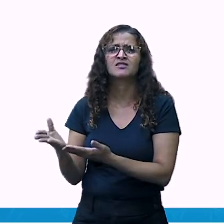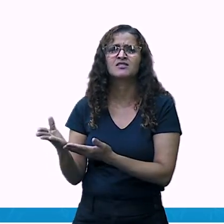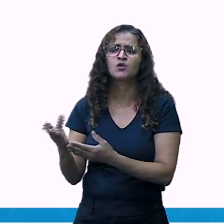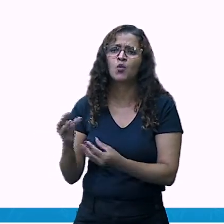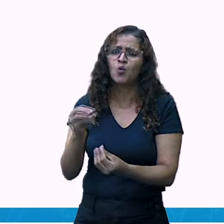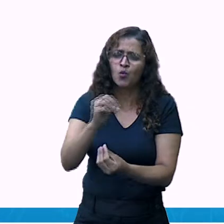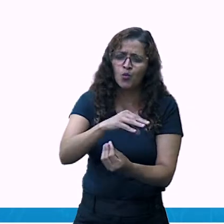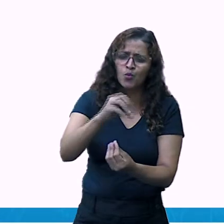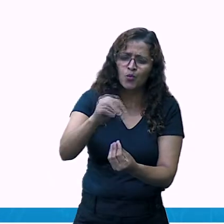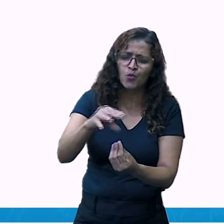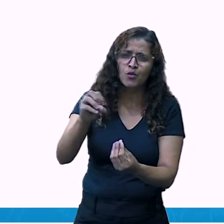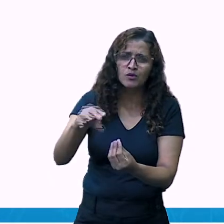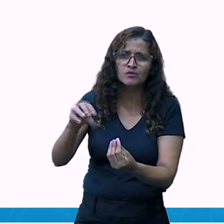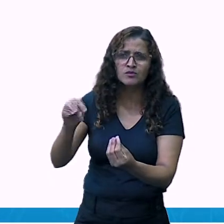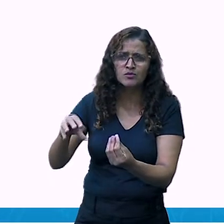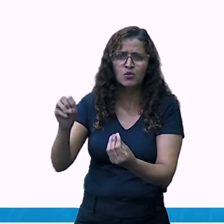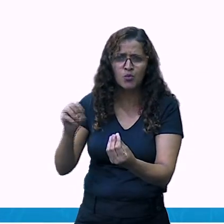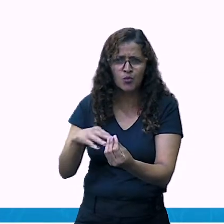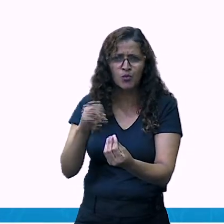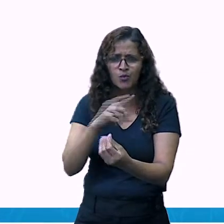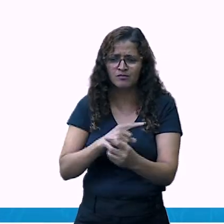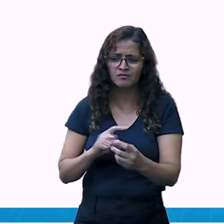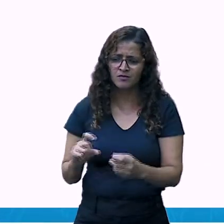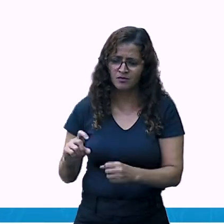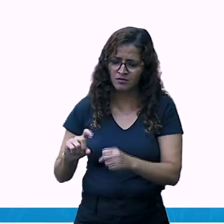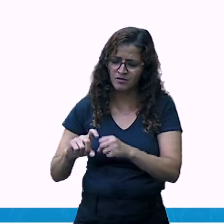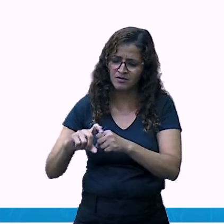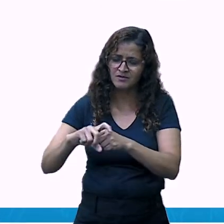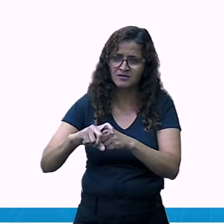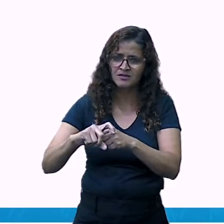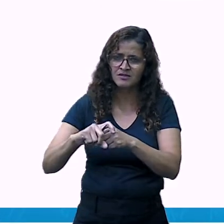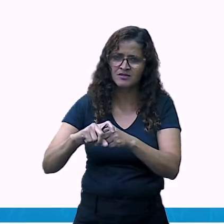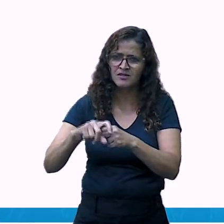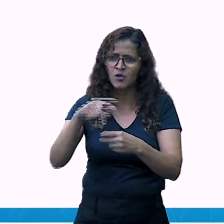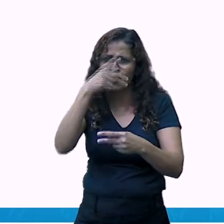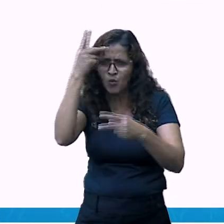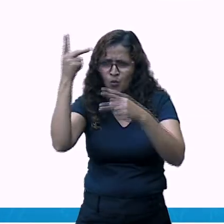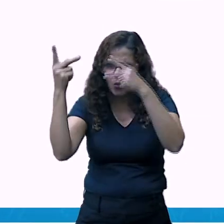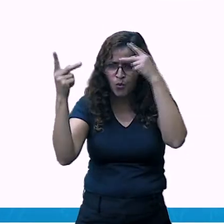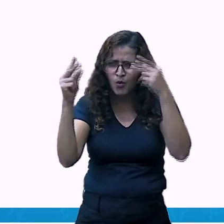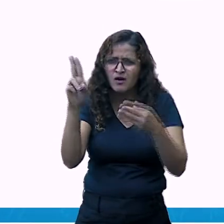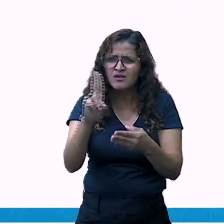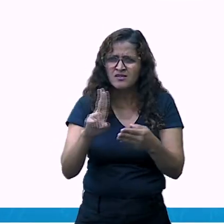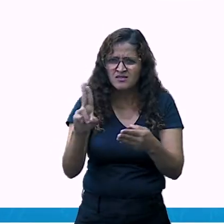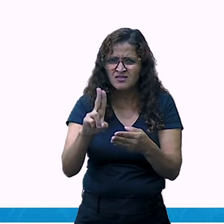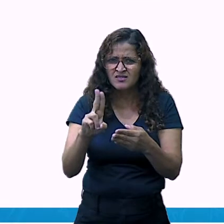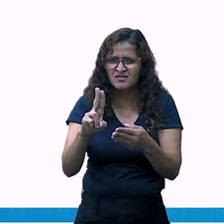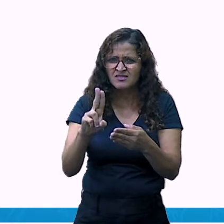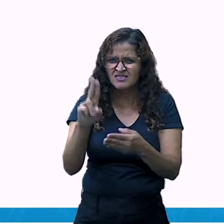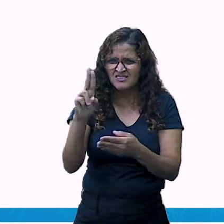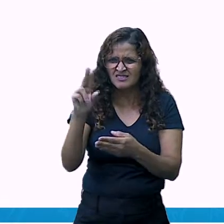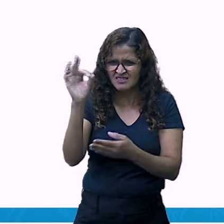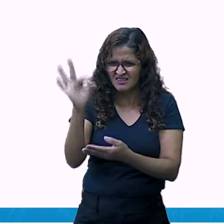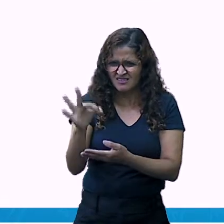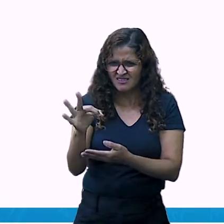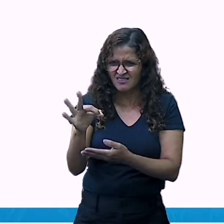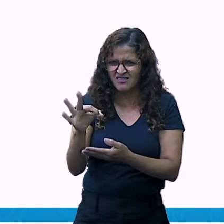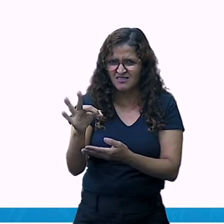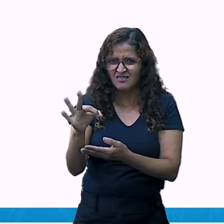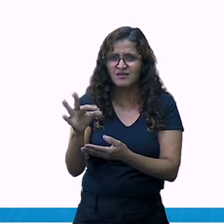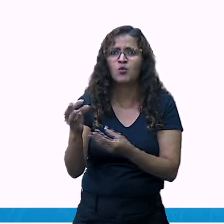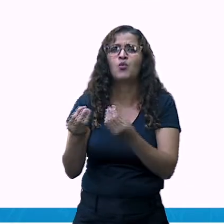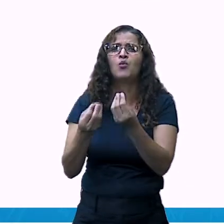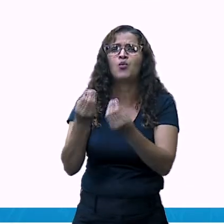que a utilização desses seres microscópicos não